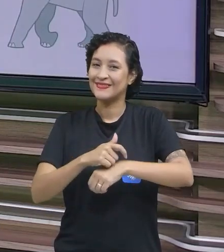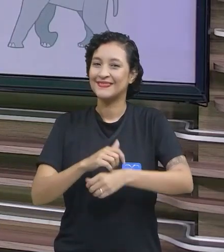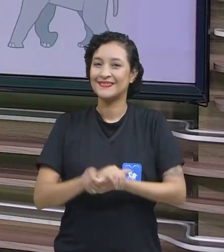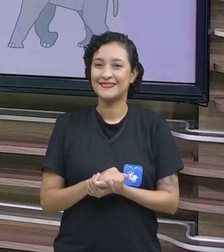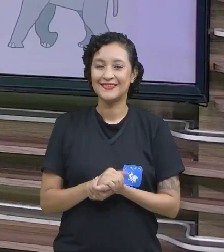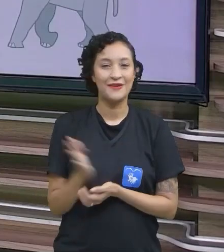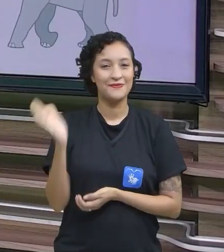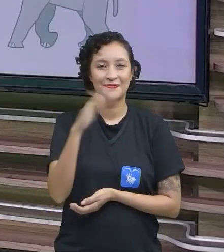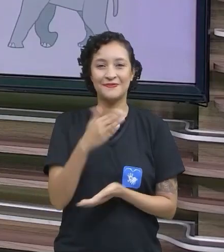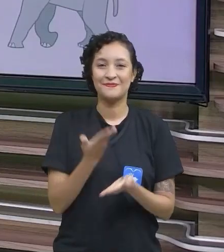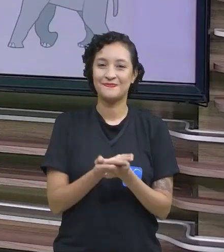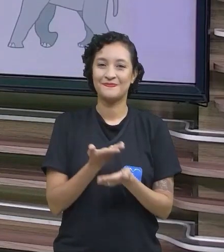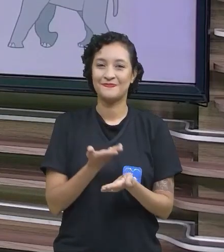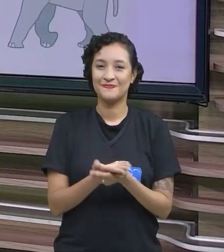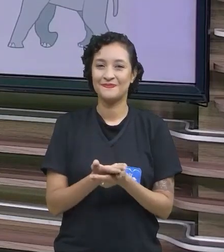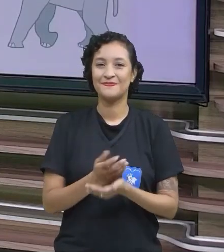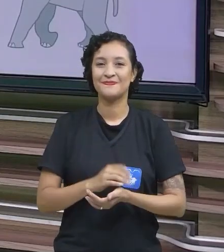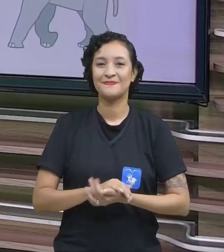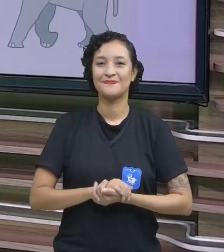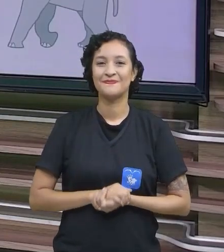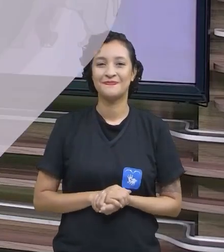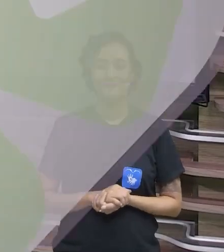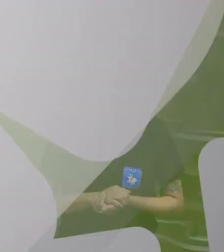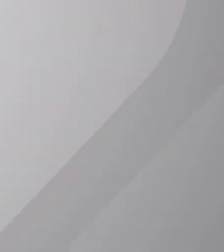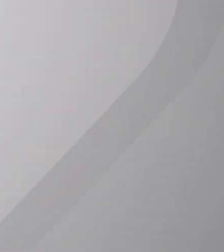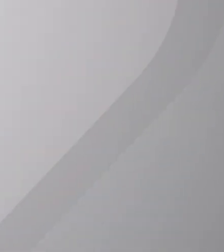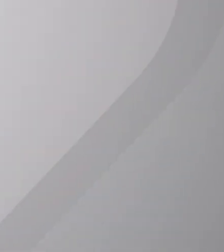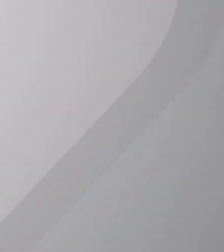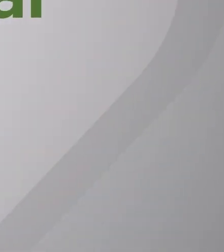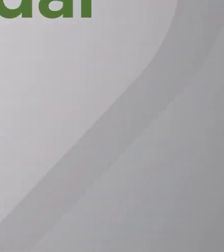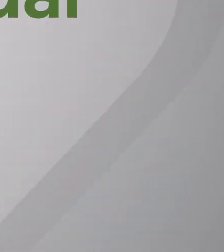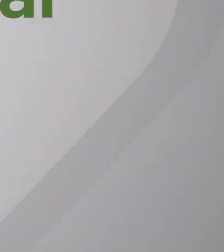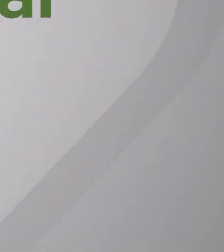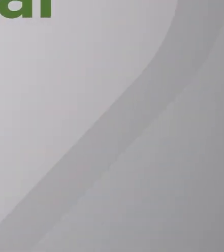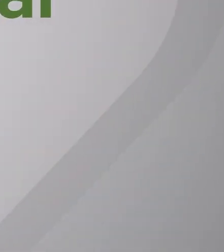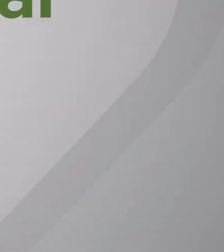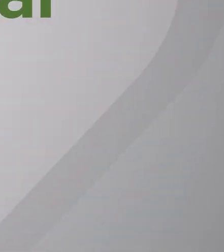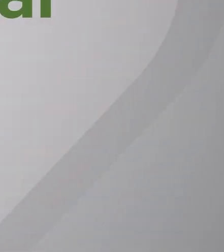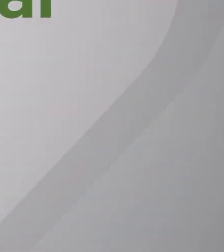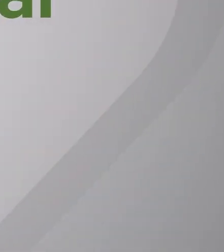Vamos estudar. É hora de estudar. Vamos lá?